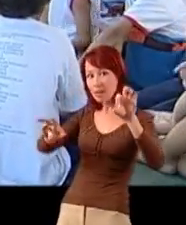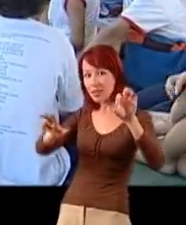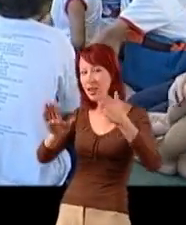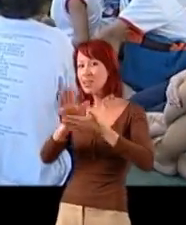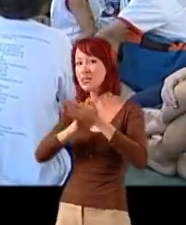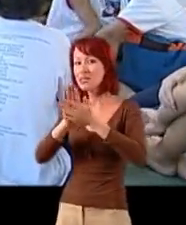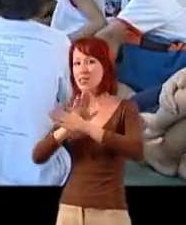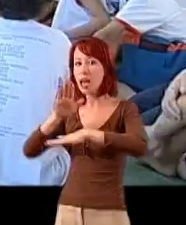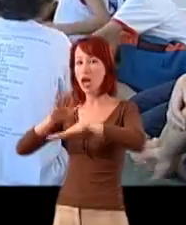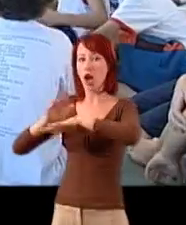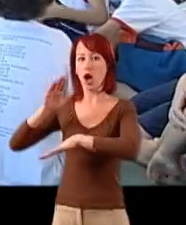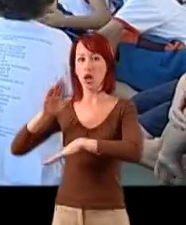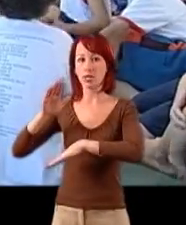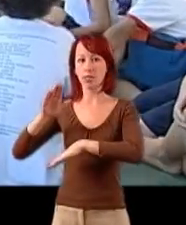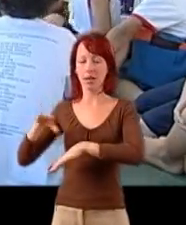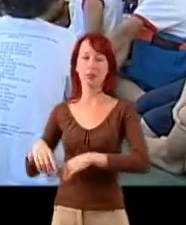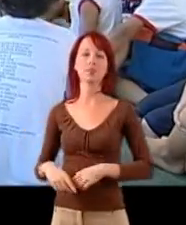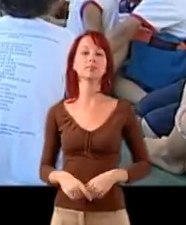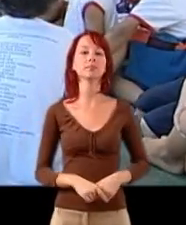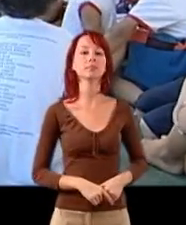nela. Olha só, Arthur,